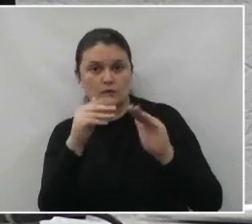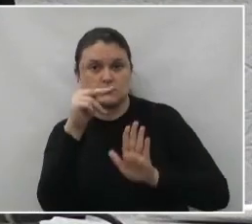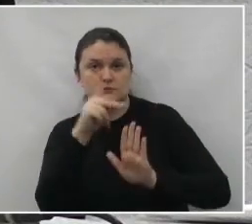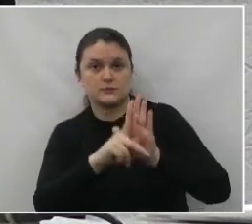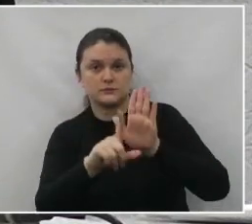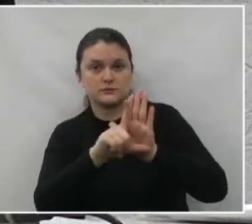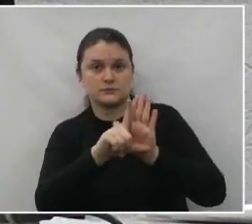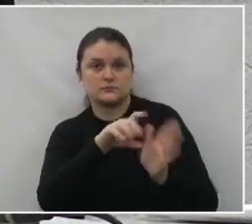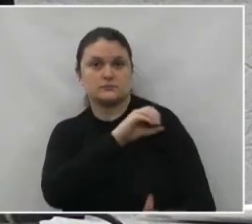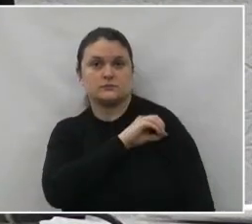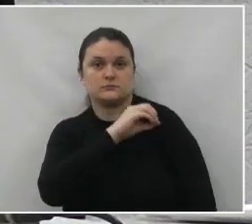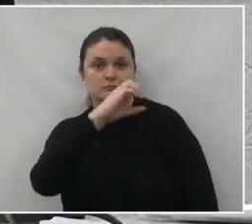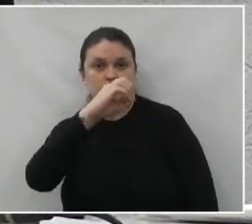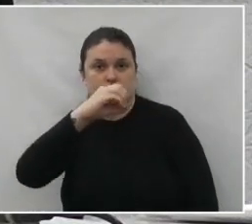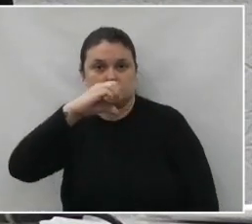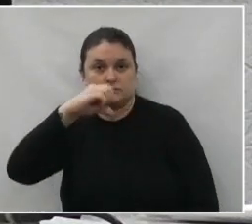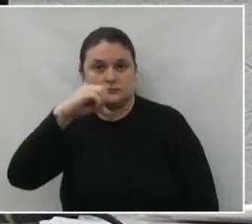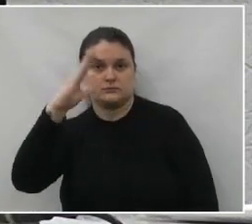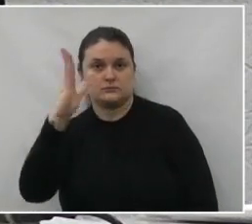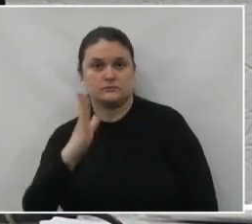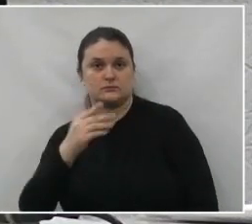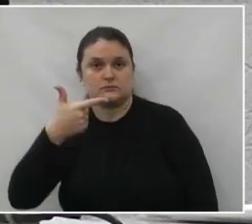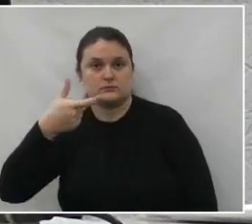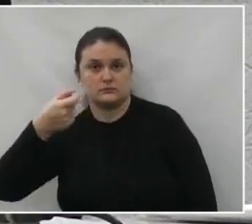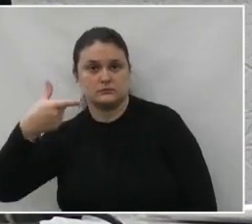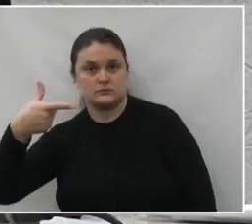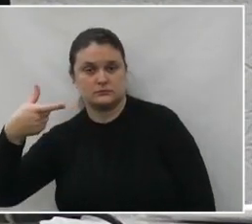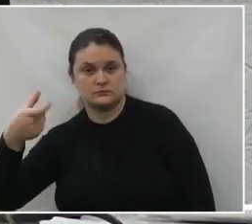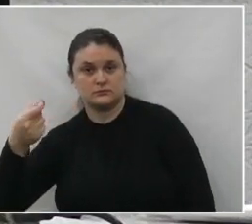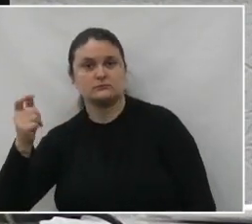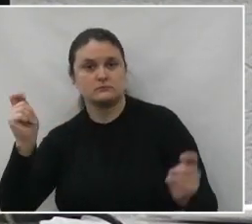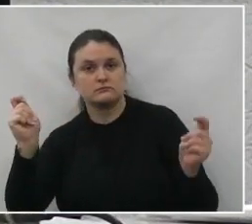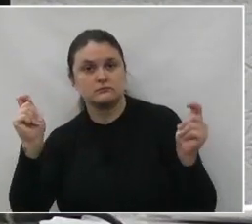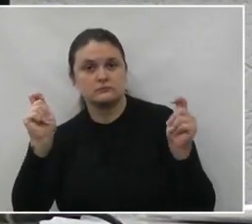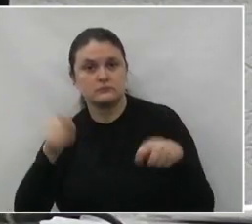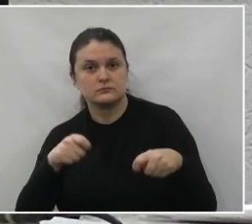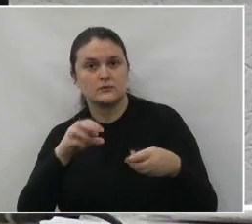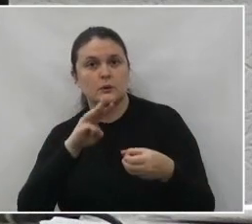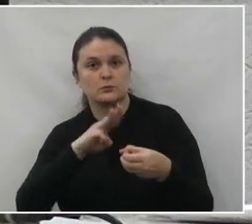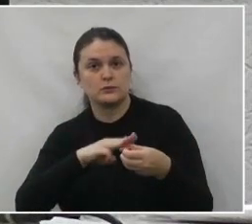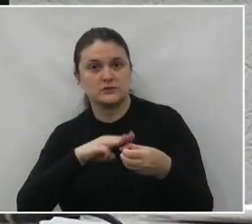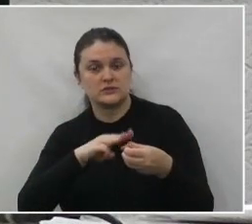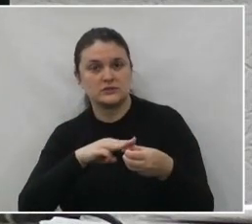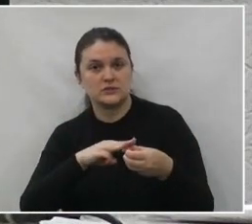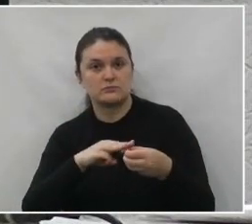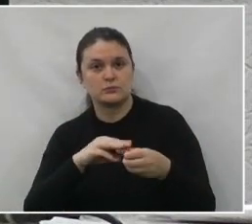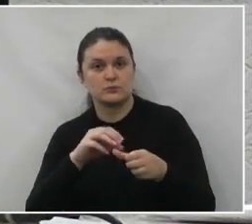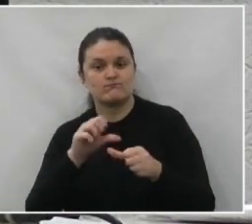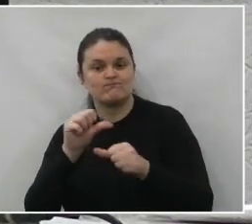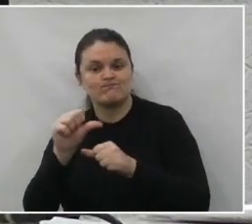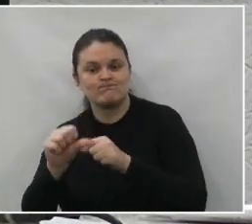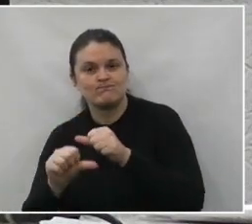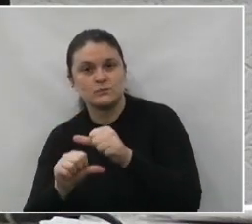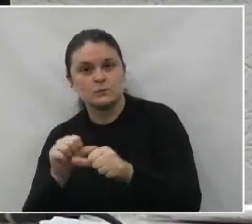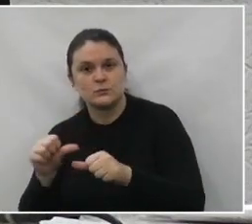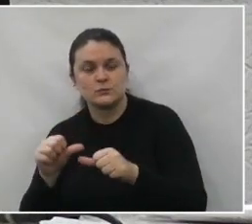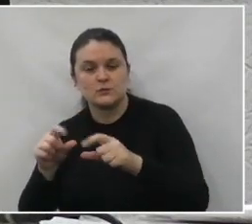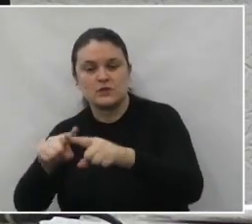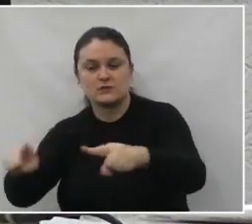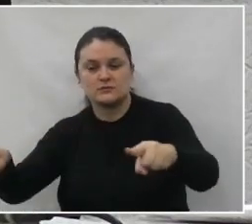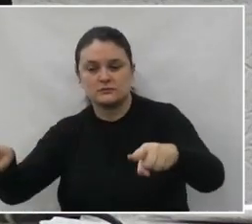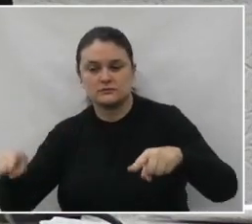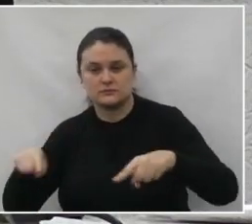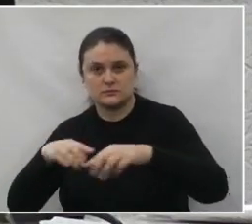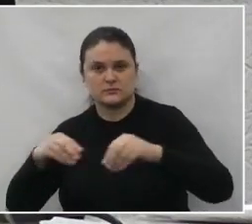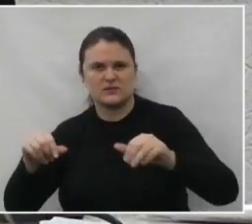de lei ordinária de número 9/2020. Autoriza o município a transferir em definitivo a área constante